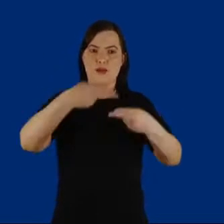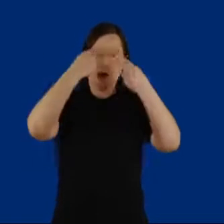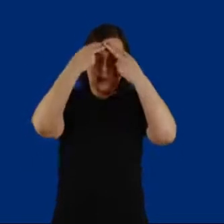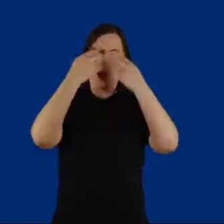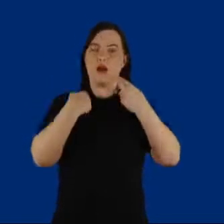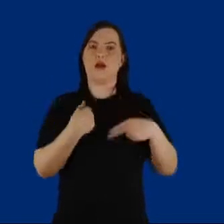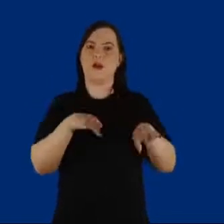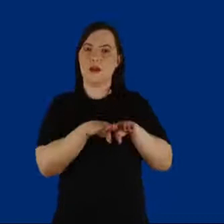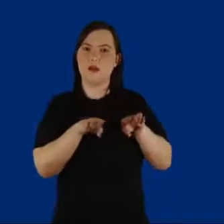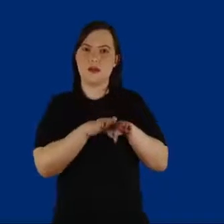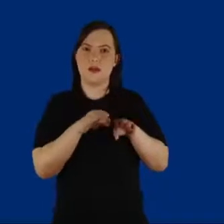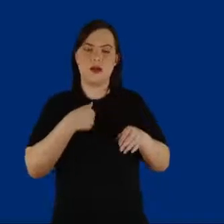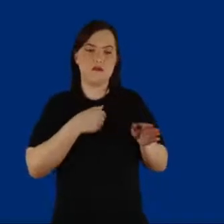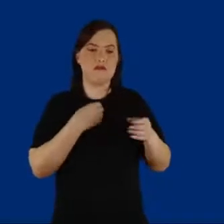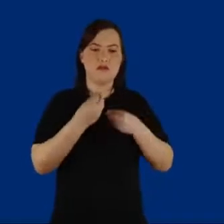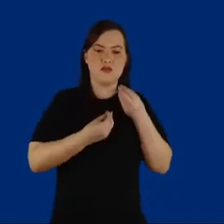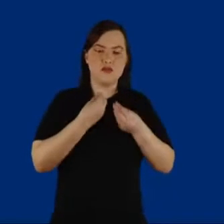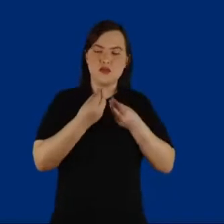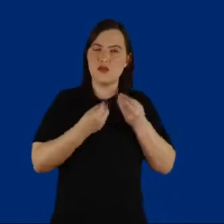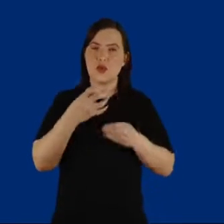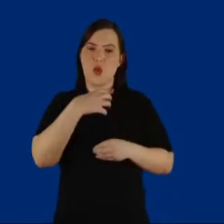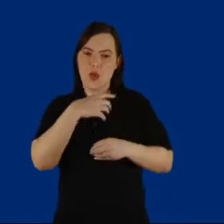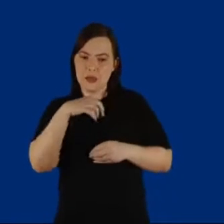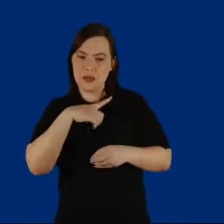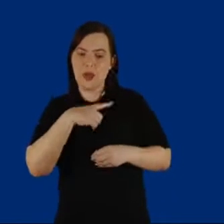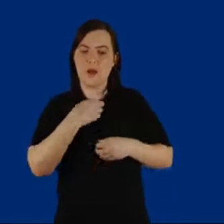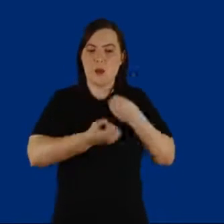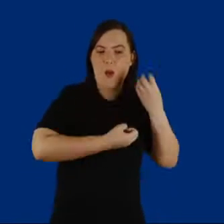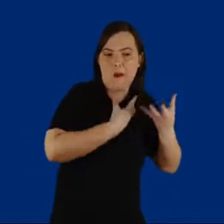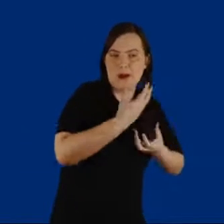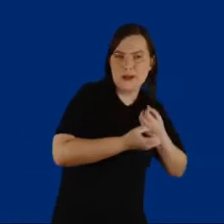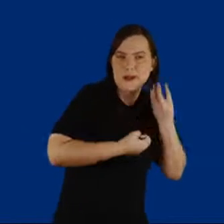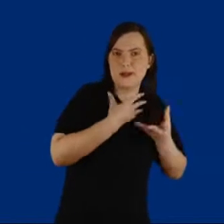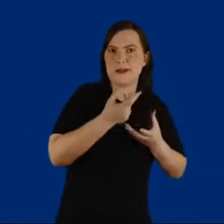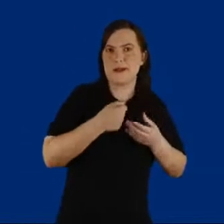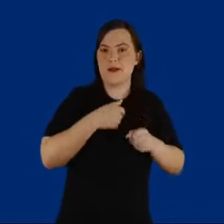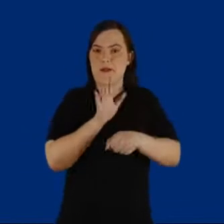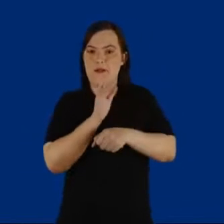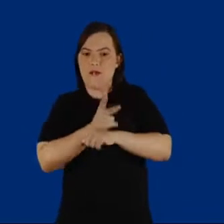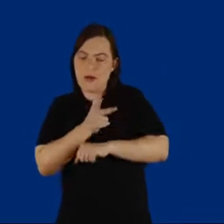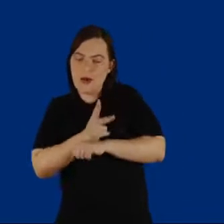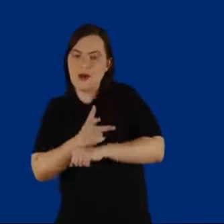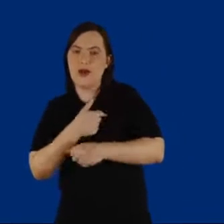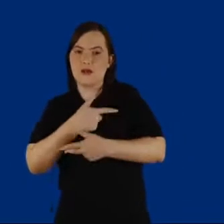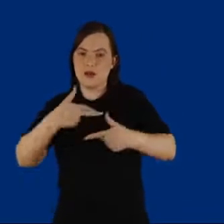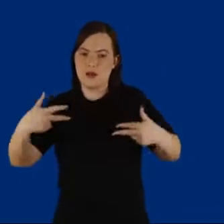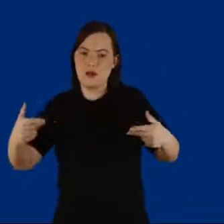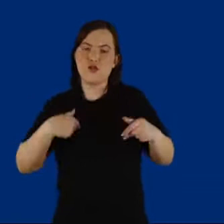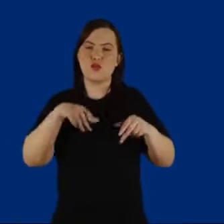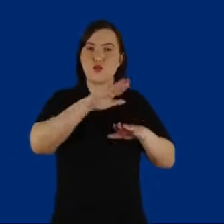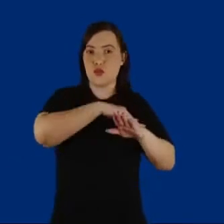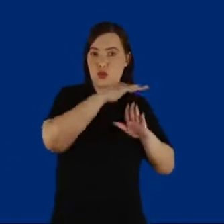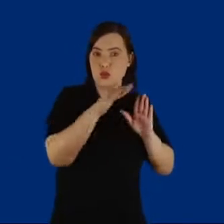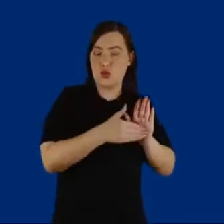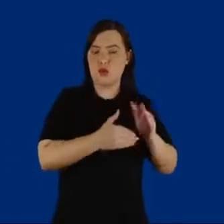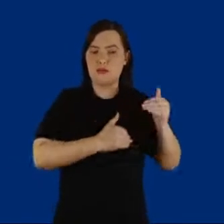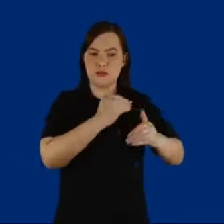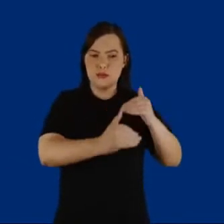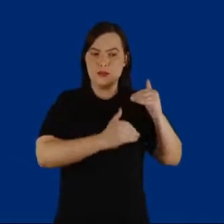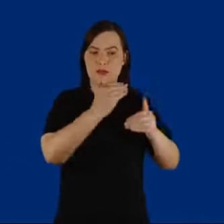Há muitos canais, claro, poesia, vídeos, e todos eles vêm do